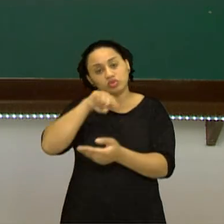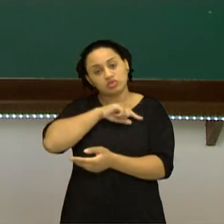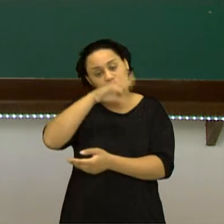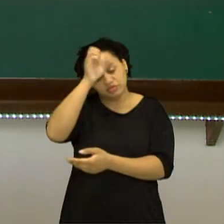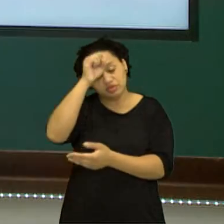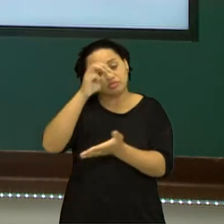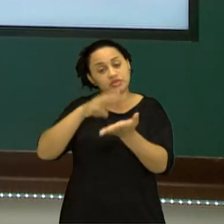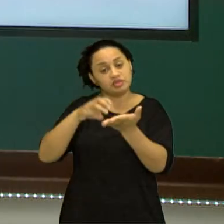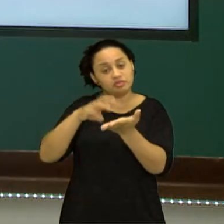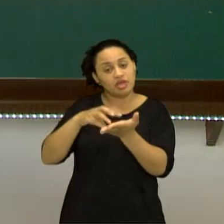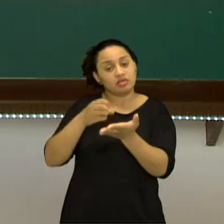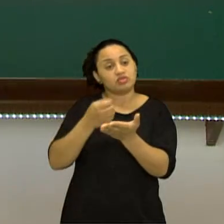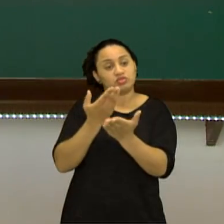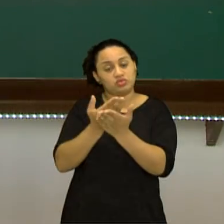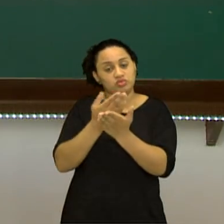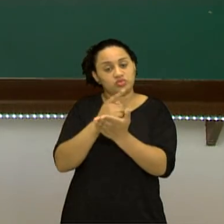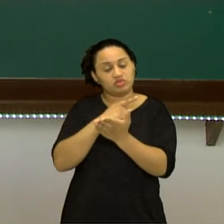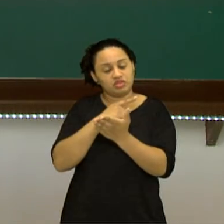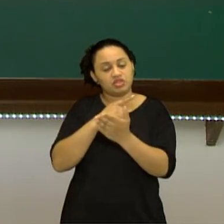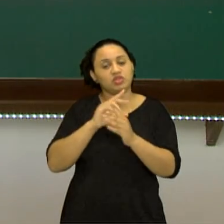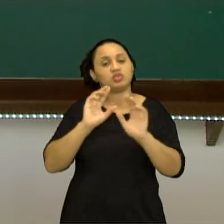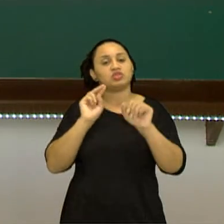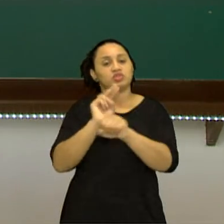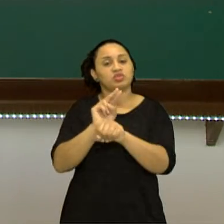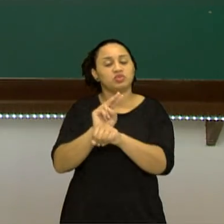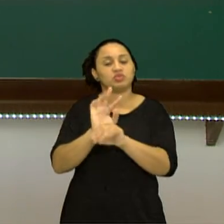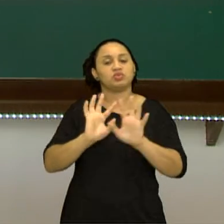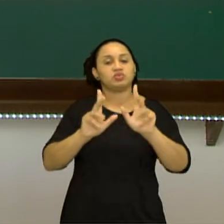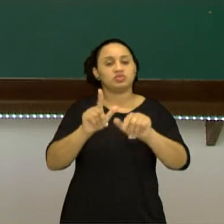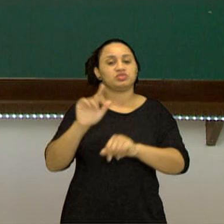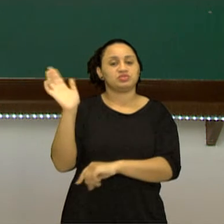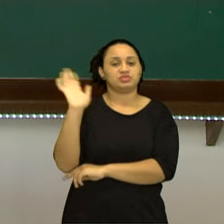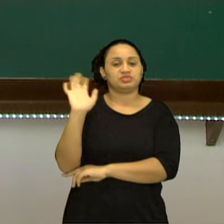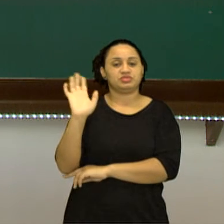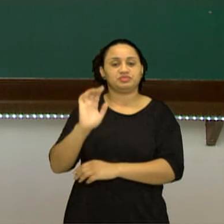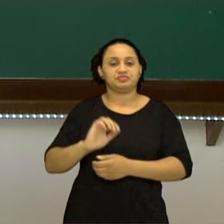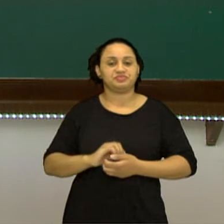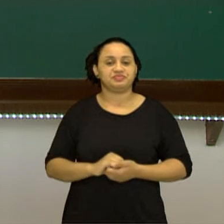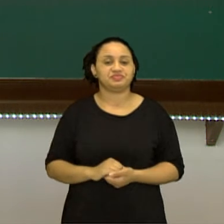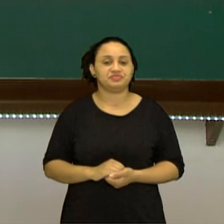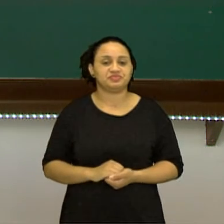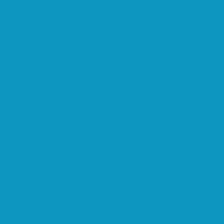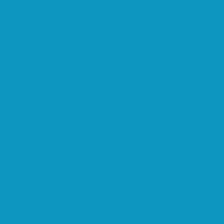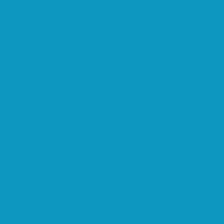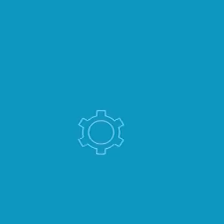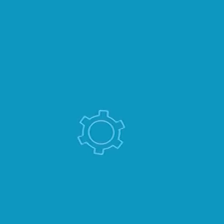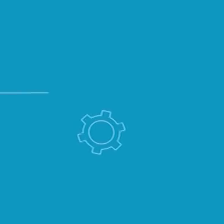métodos de estudos. Fiquem bem, se cuidem, até a próxima, pessoal.